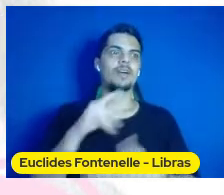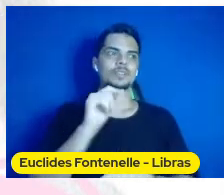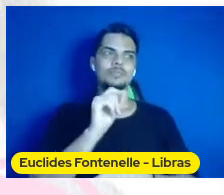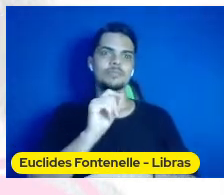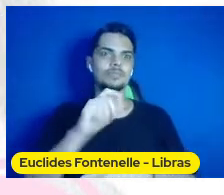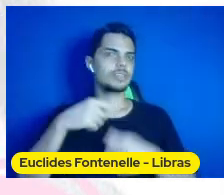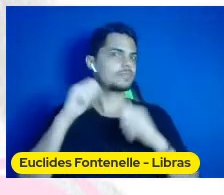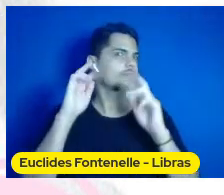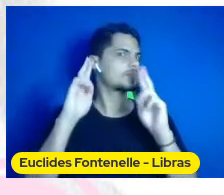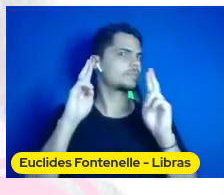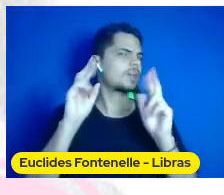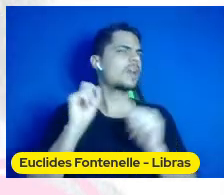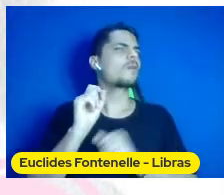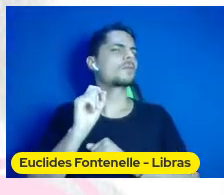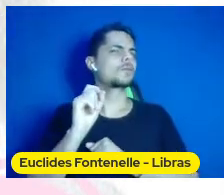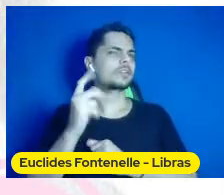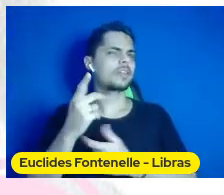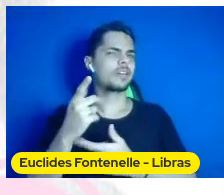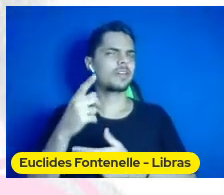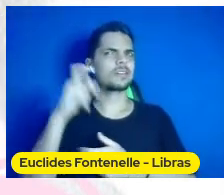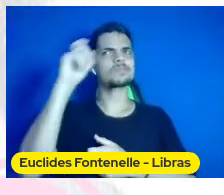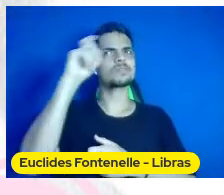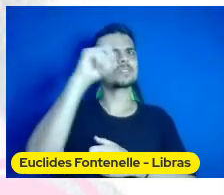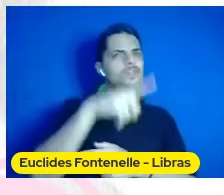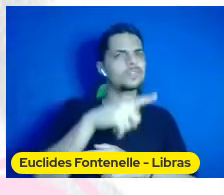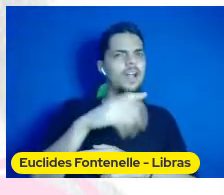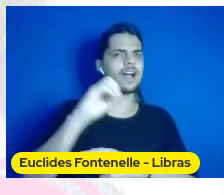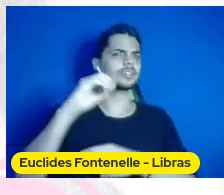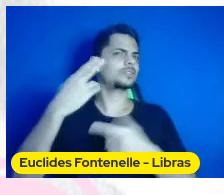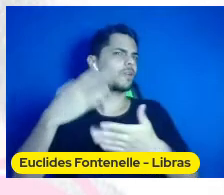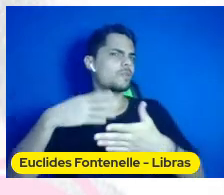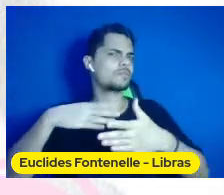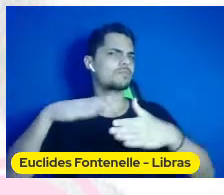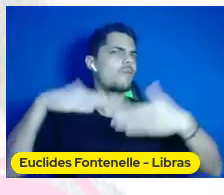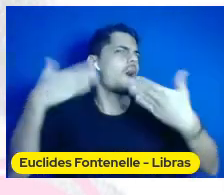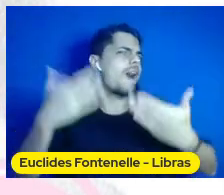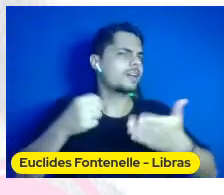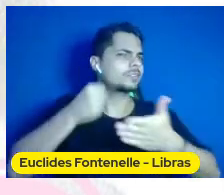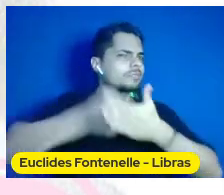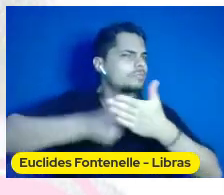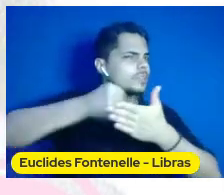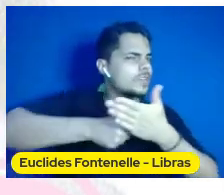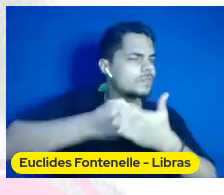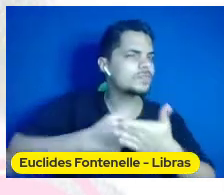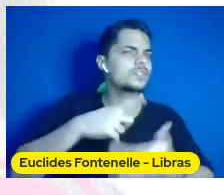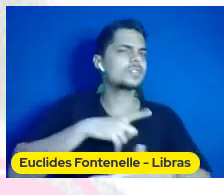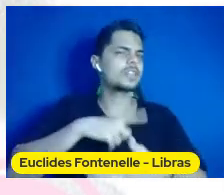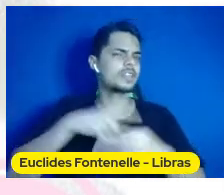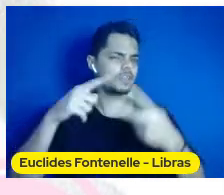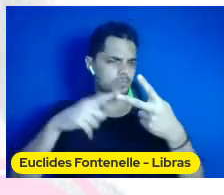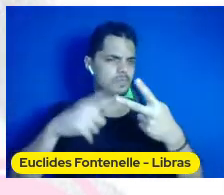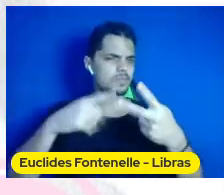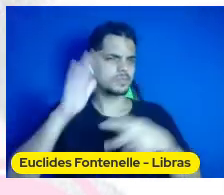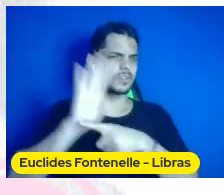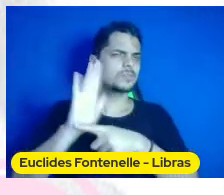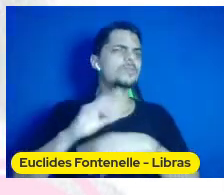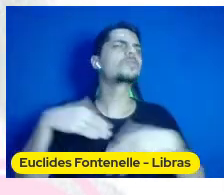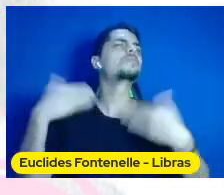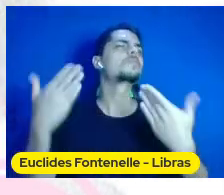quais os desafios, quais são as expectativas. Fala um pouquinho mais sobre essa segunda parte, que a gente tá animado.